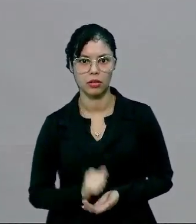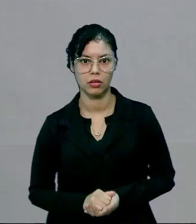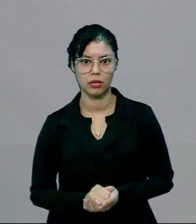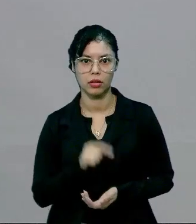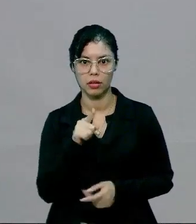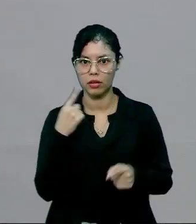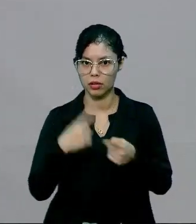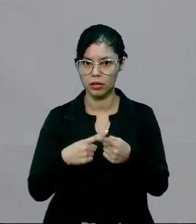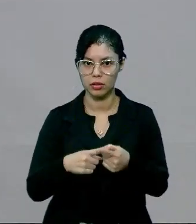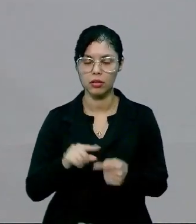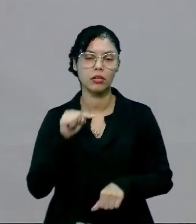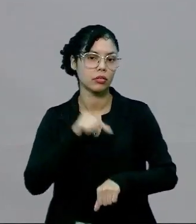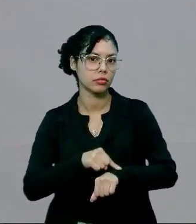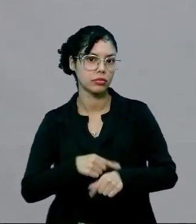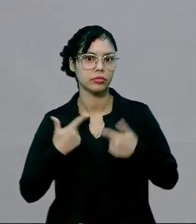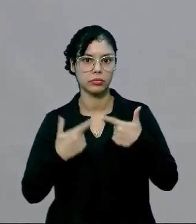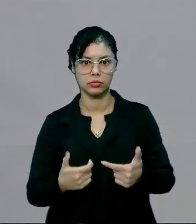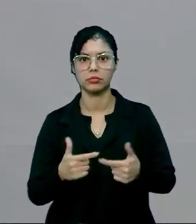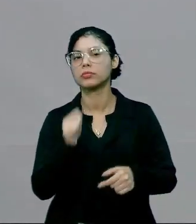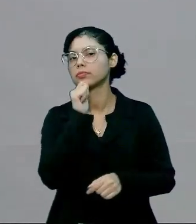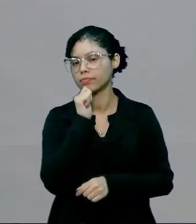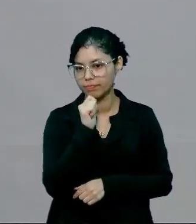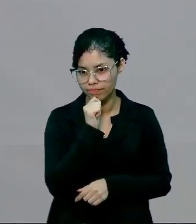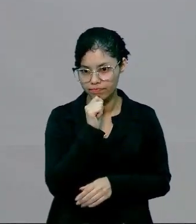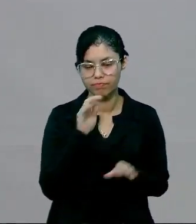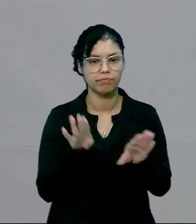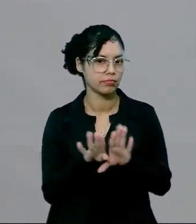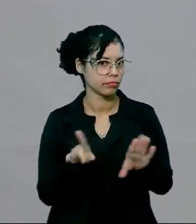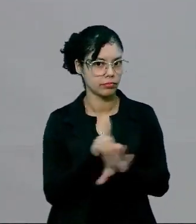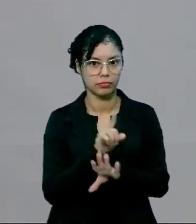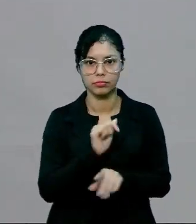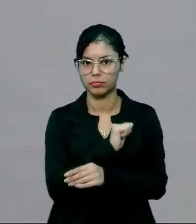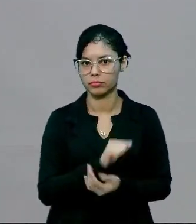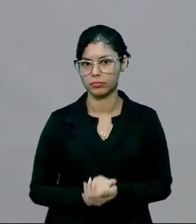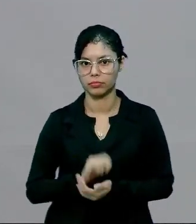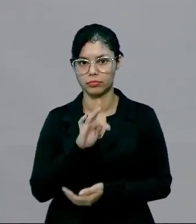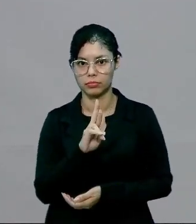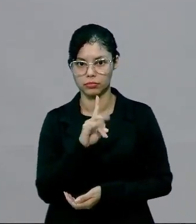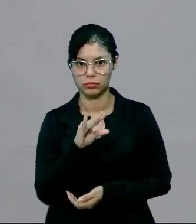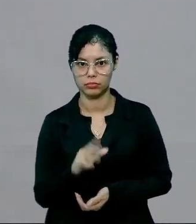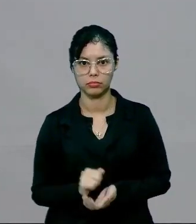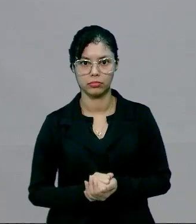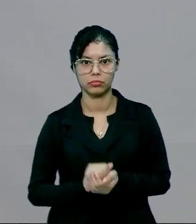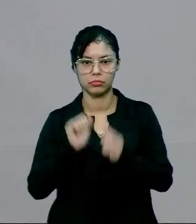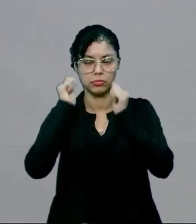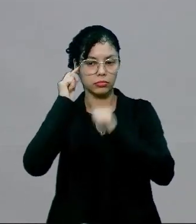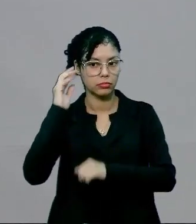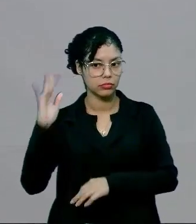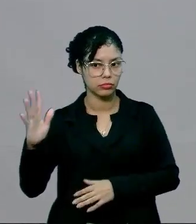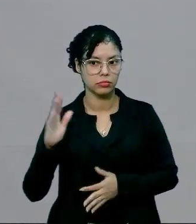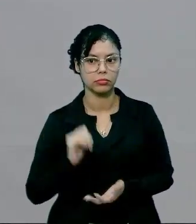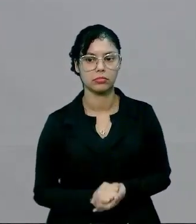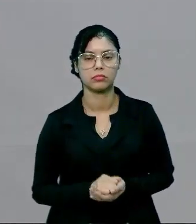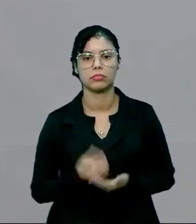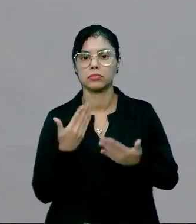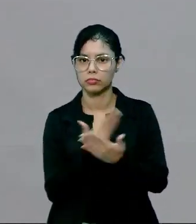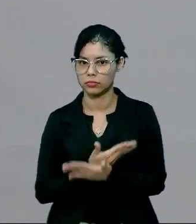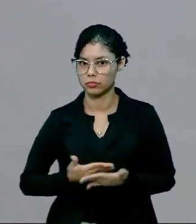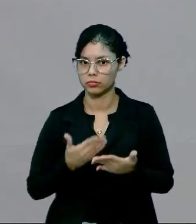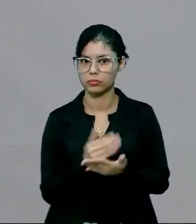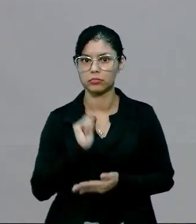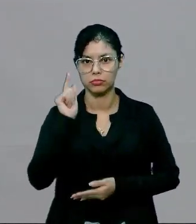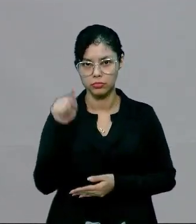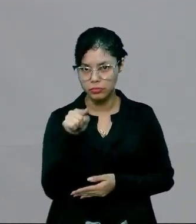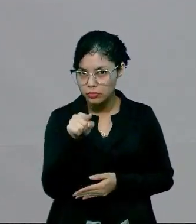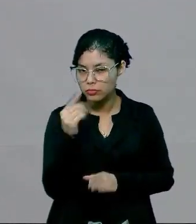Nem isso, porque em tempos de guerra ele também não é absoluto. Então, você fique com essa reflexão, tome muito cuidado com